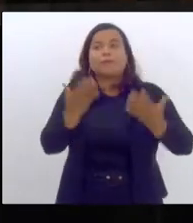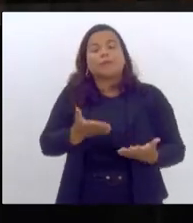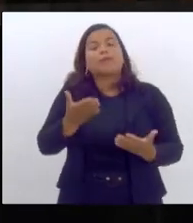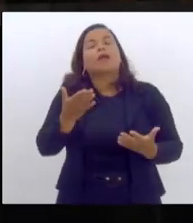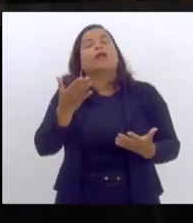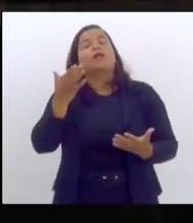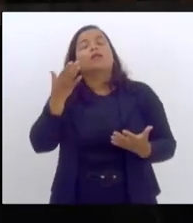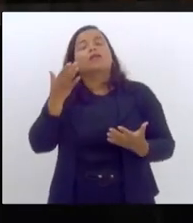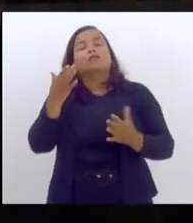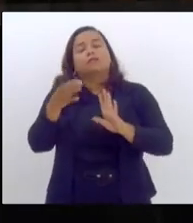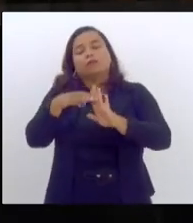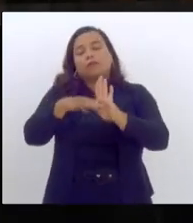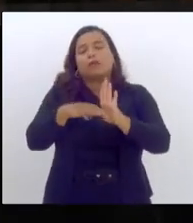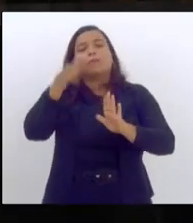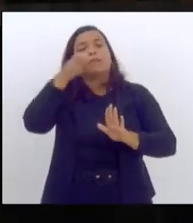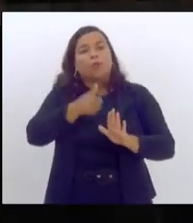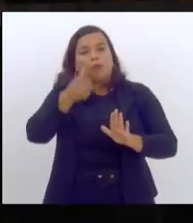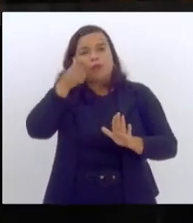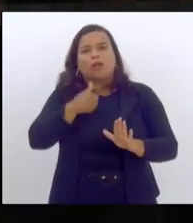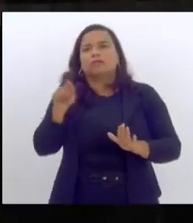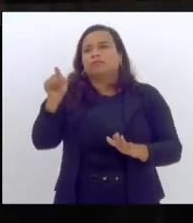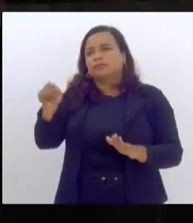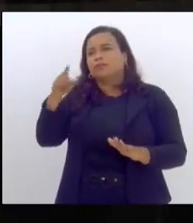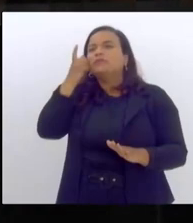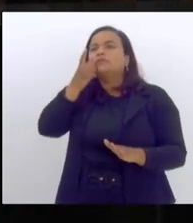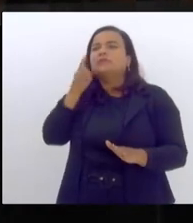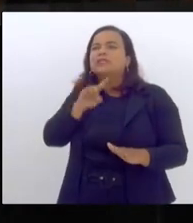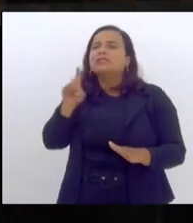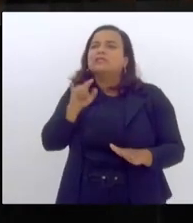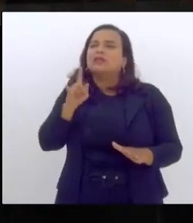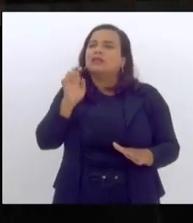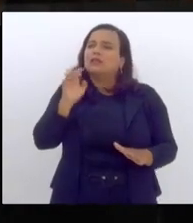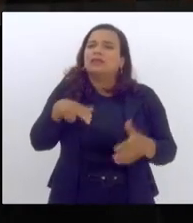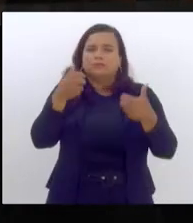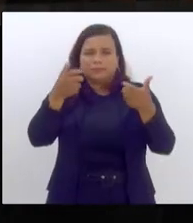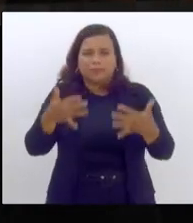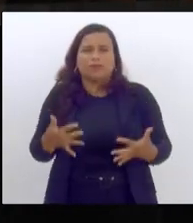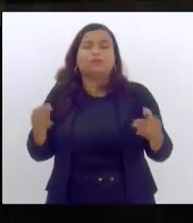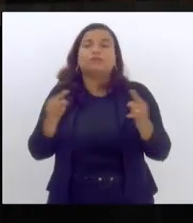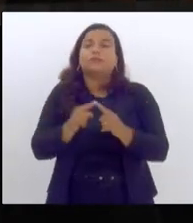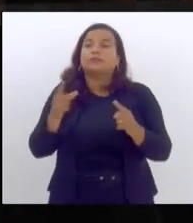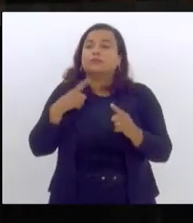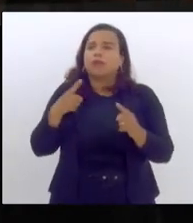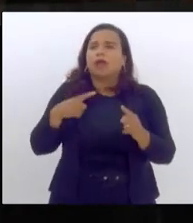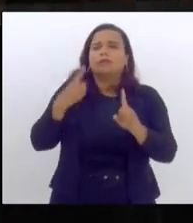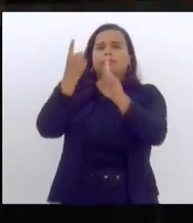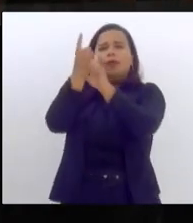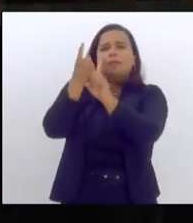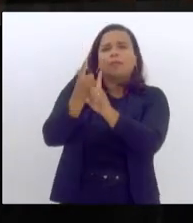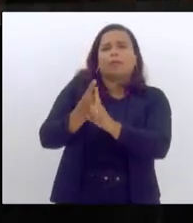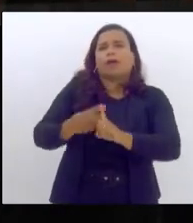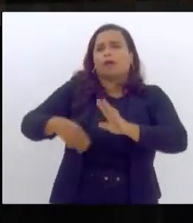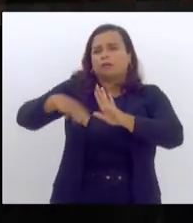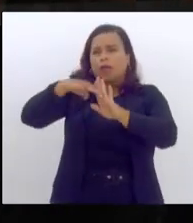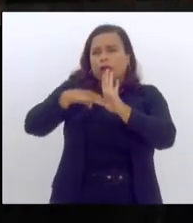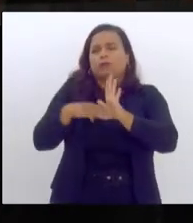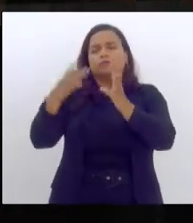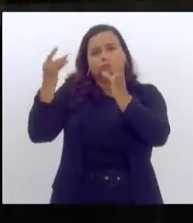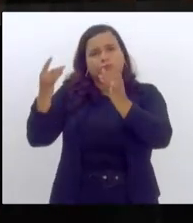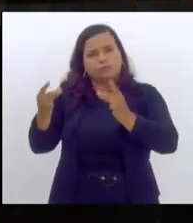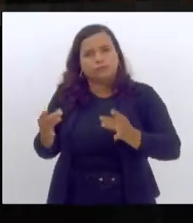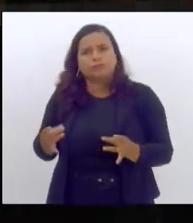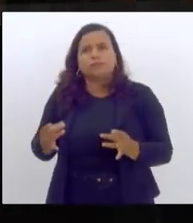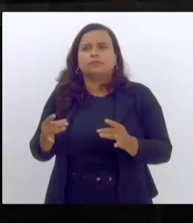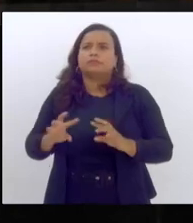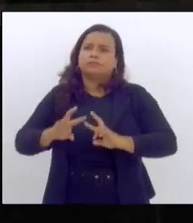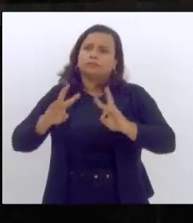mulher, assim como a deputada Zeidan falou, traz um levantamento com dados específicos